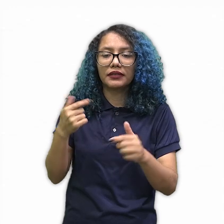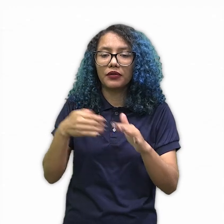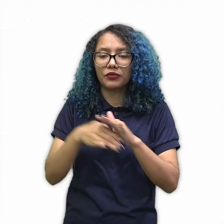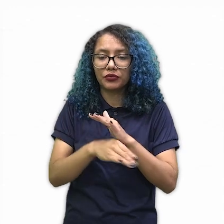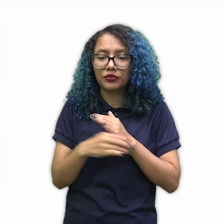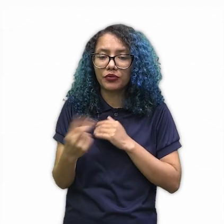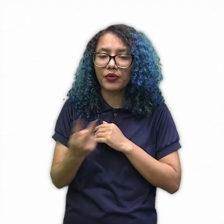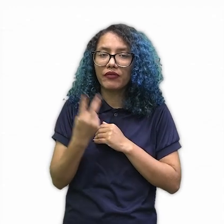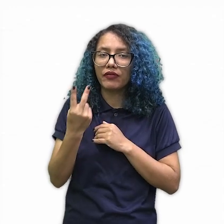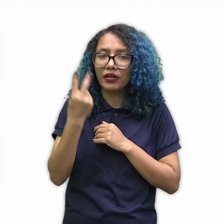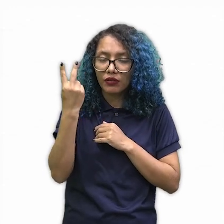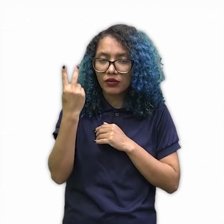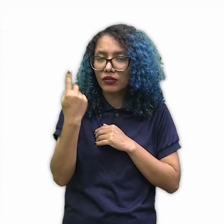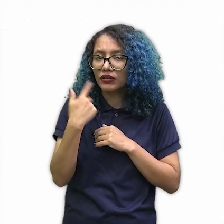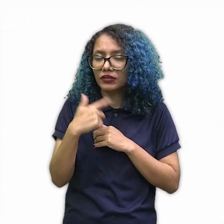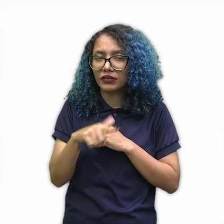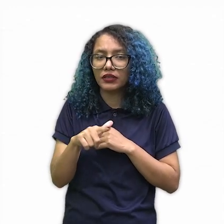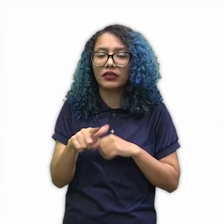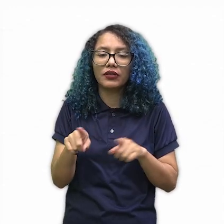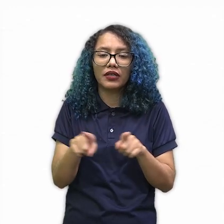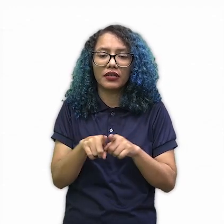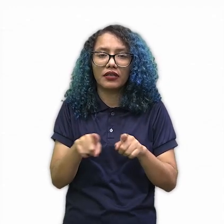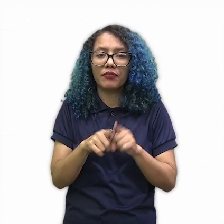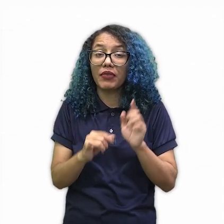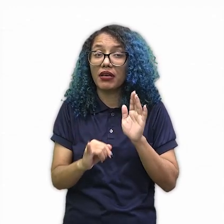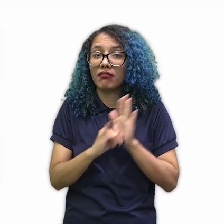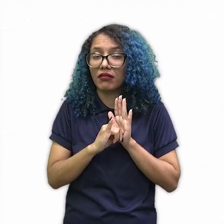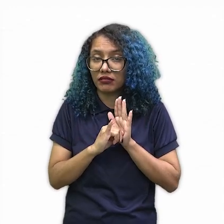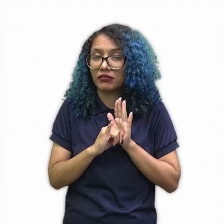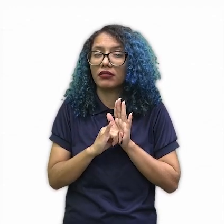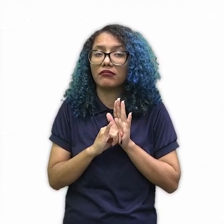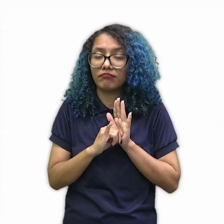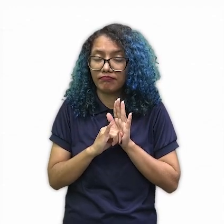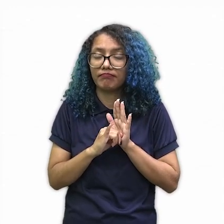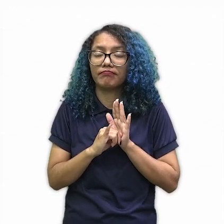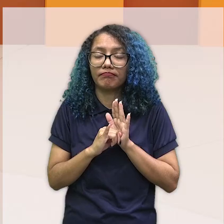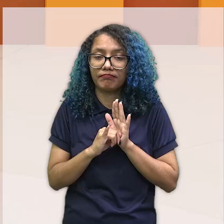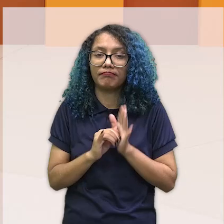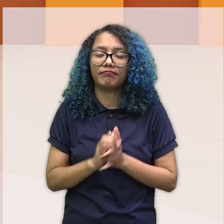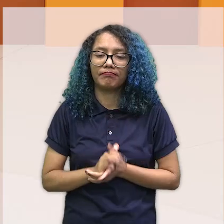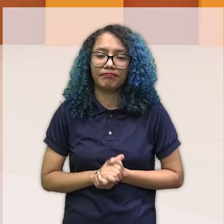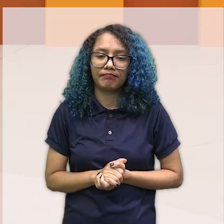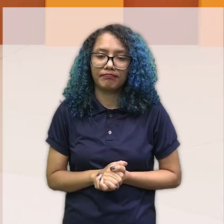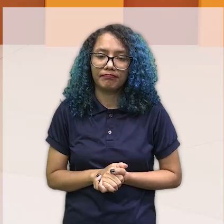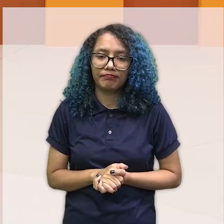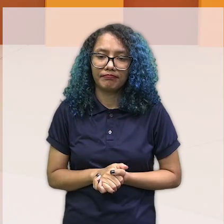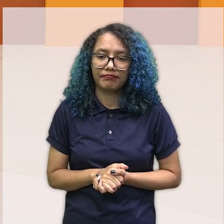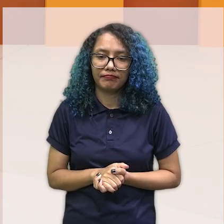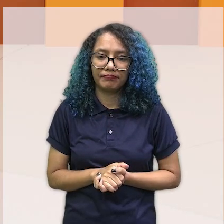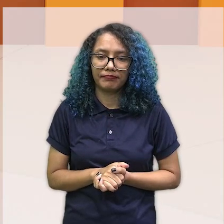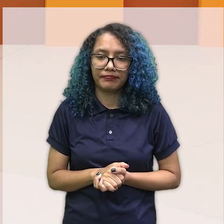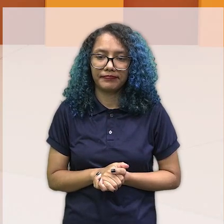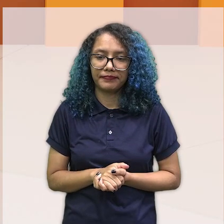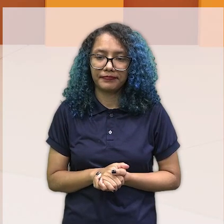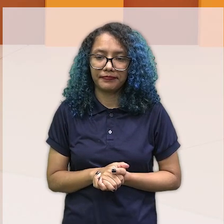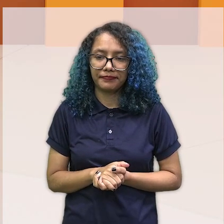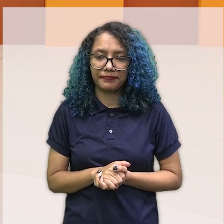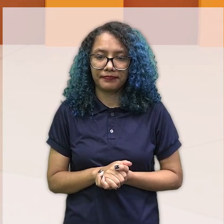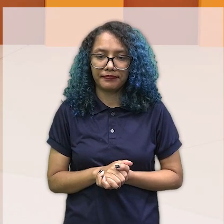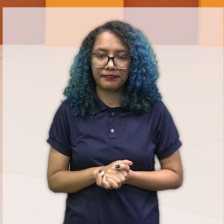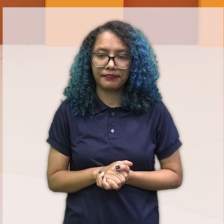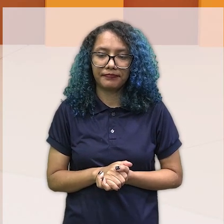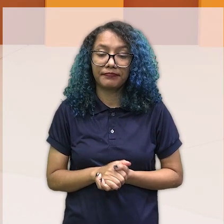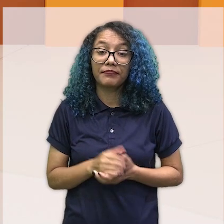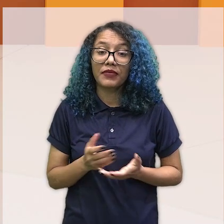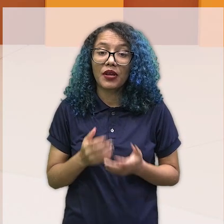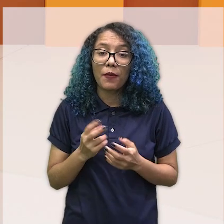costumes, valores, idiomas e até mesmo a sua própria identidade. Então, gente, a gente